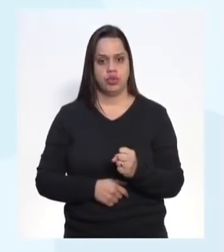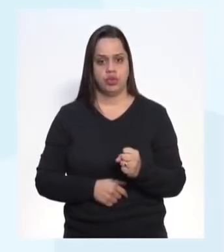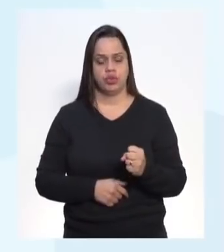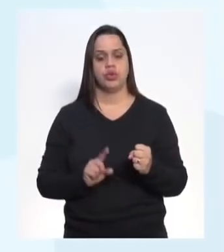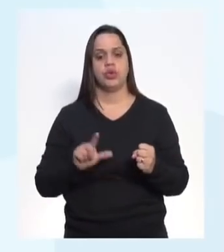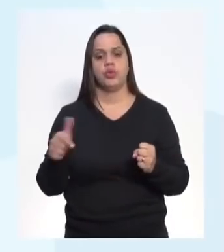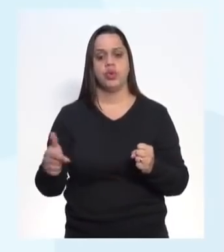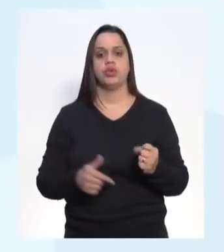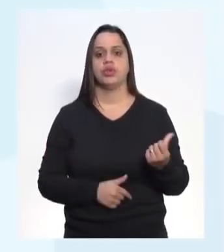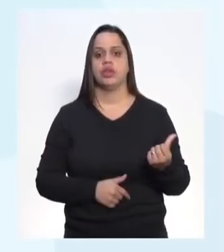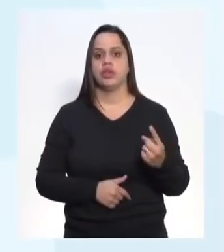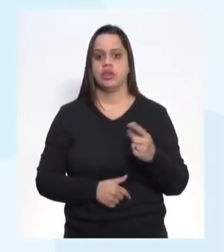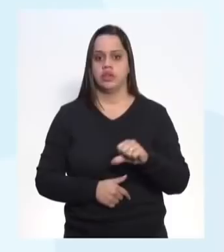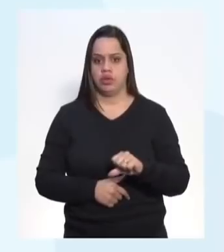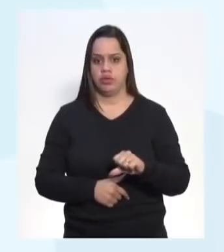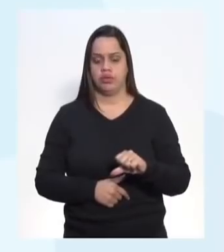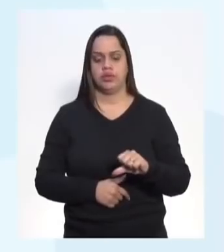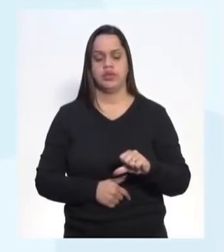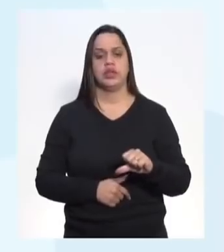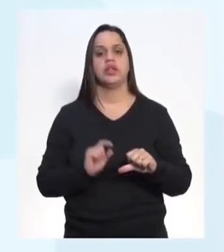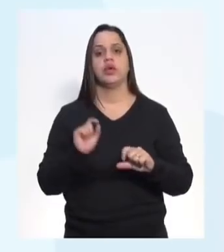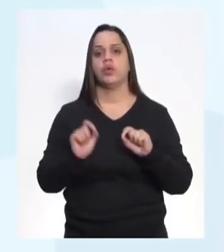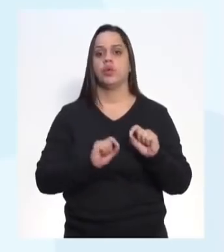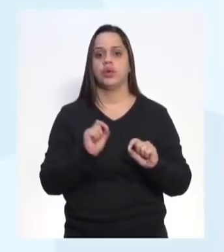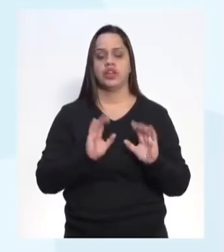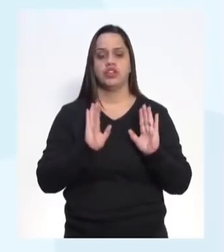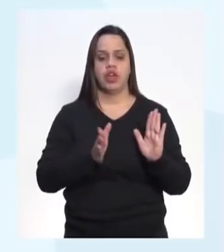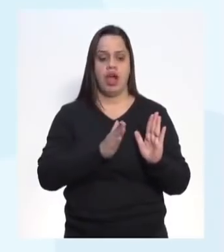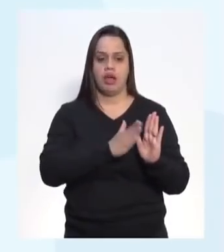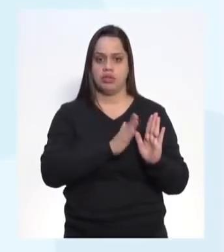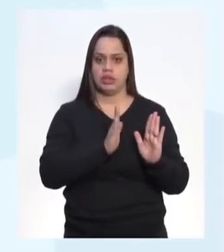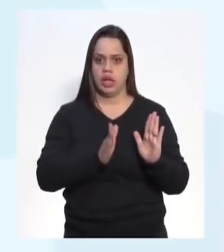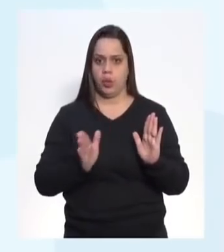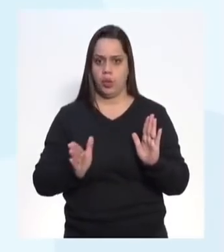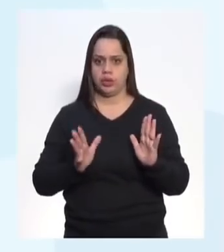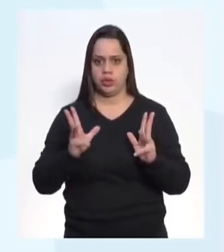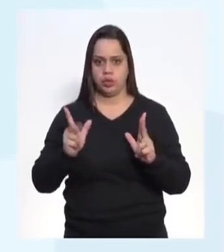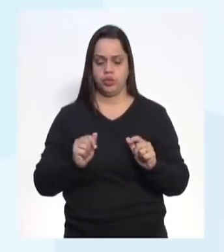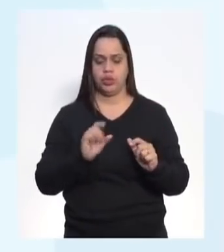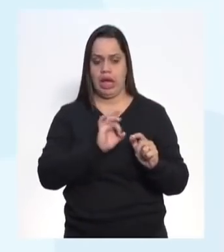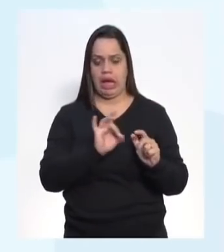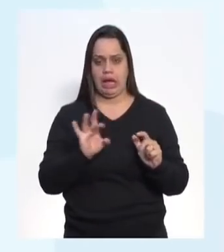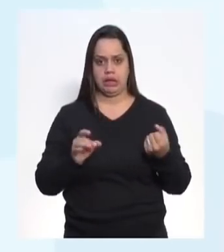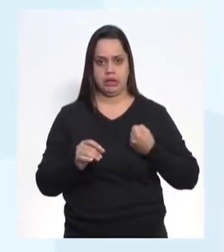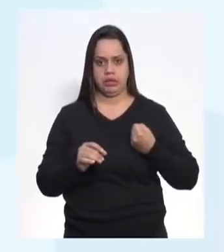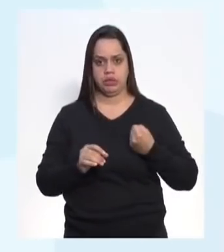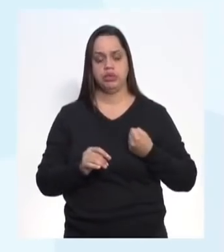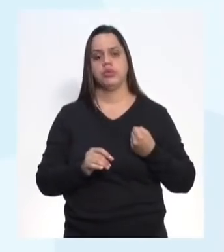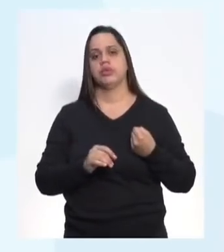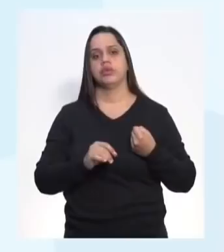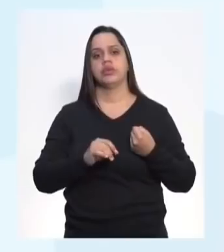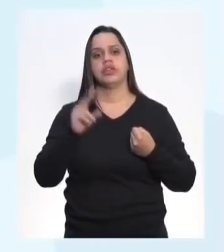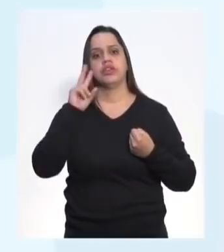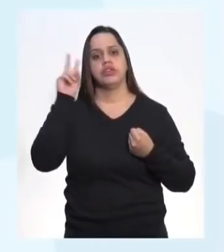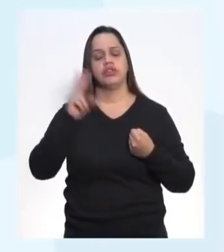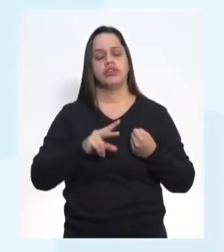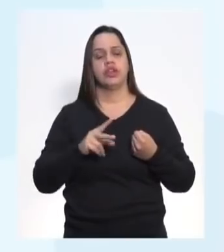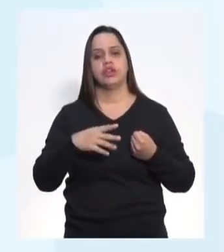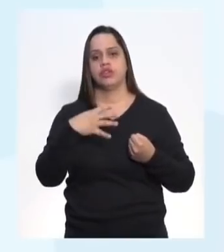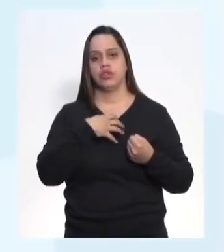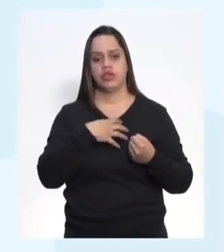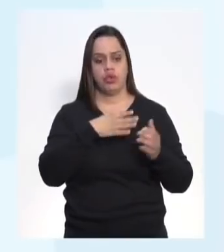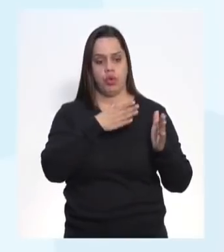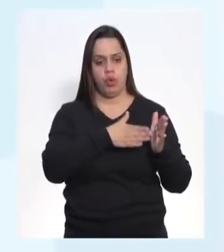e 619. Então, essa é a sequência aí que vocês deveriam colocar na forma consecutiva,